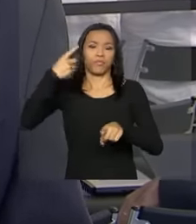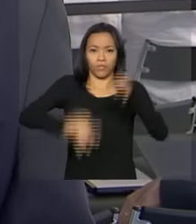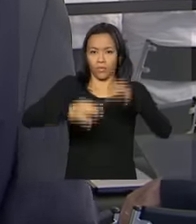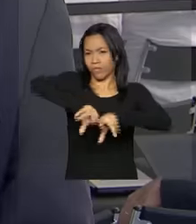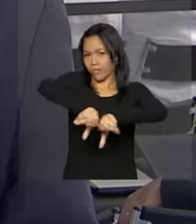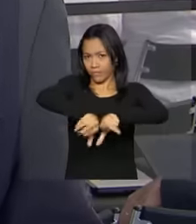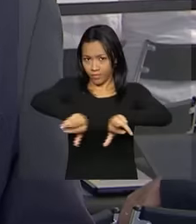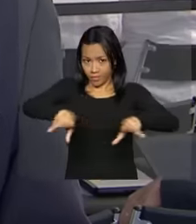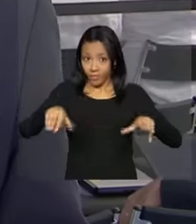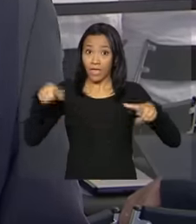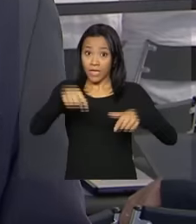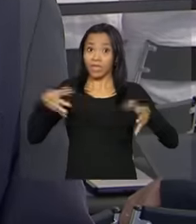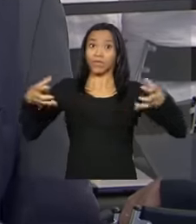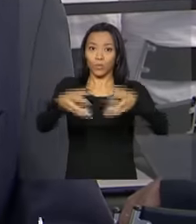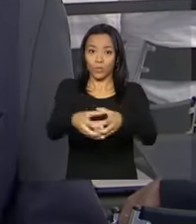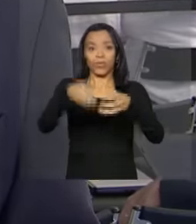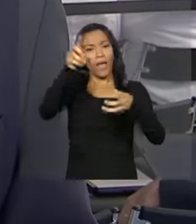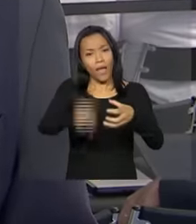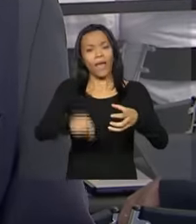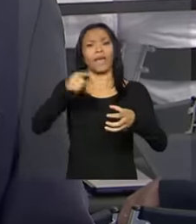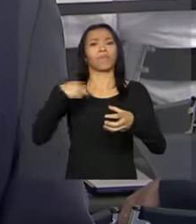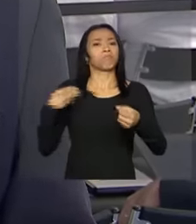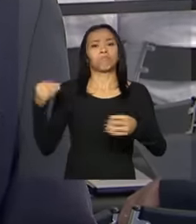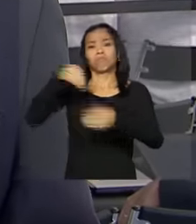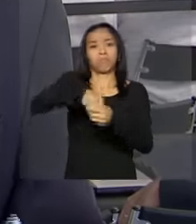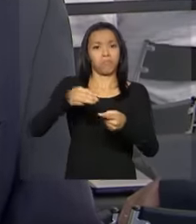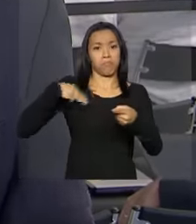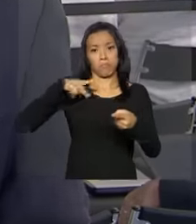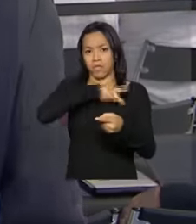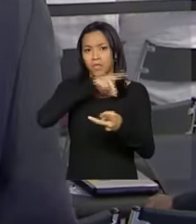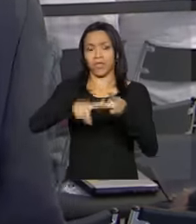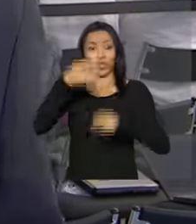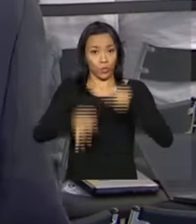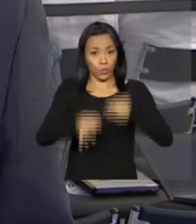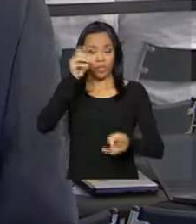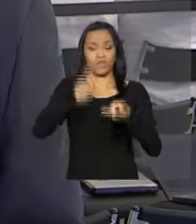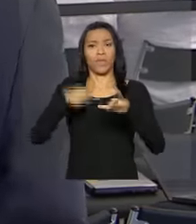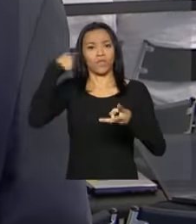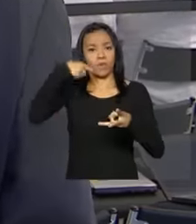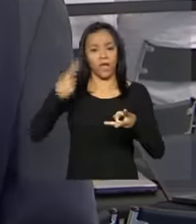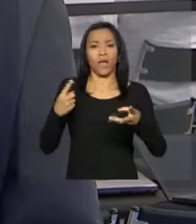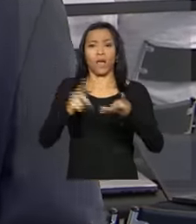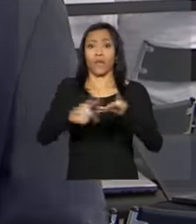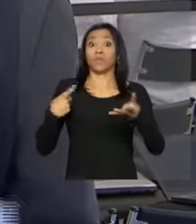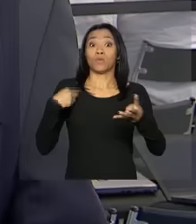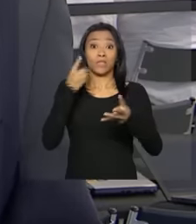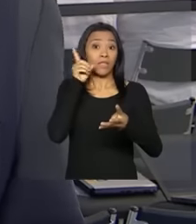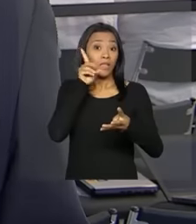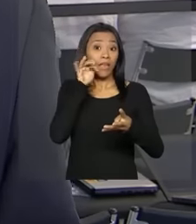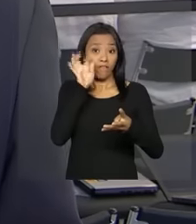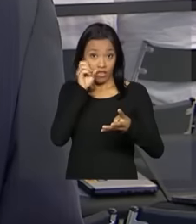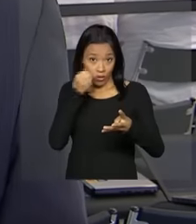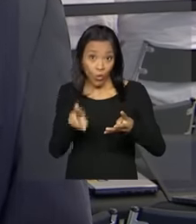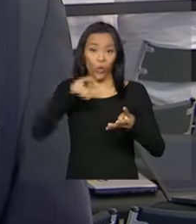legalidade esse grupo aí formado por membros do Ministério Público juízes advogados defensores públicos e outros